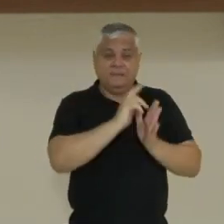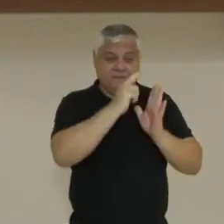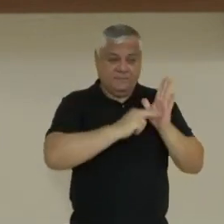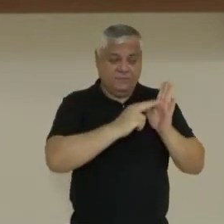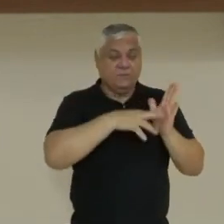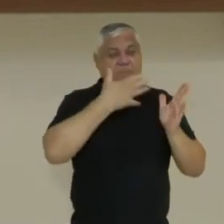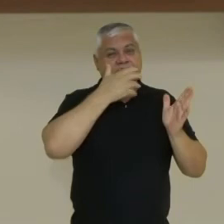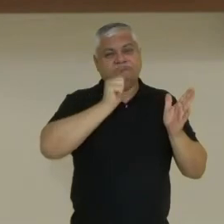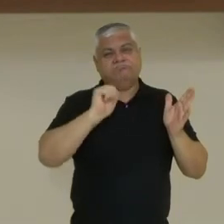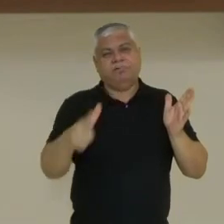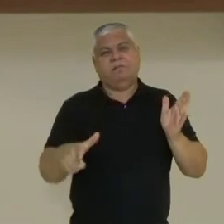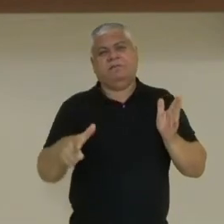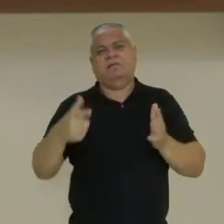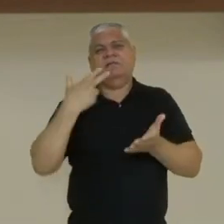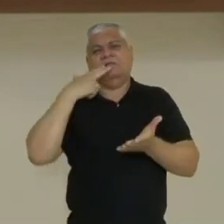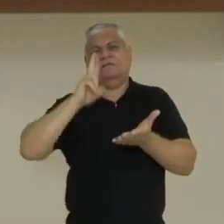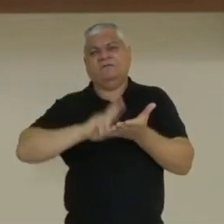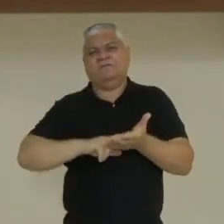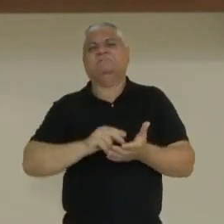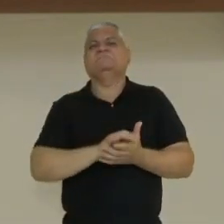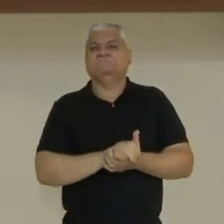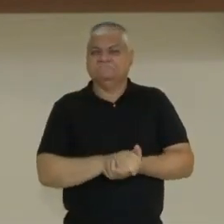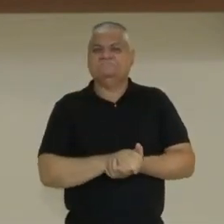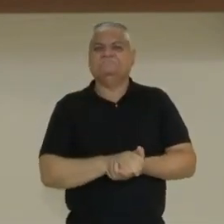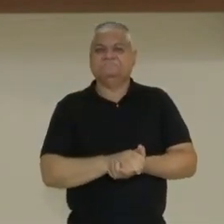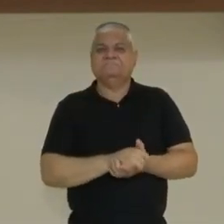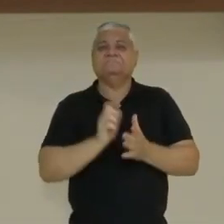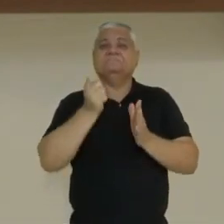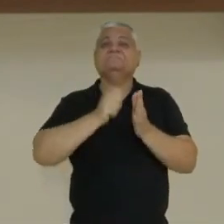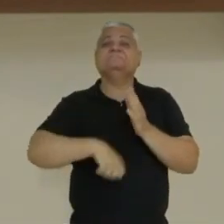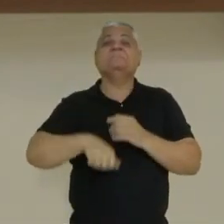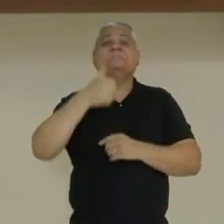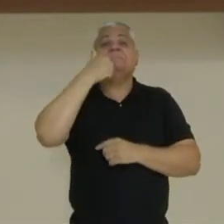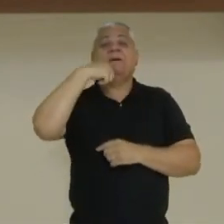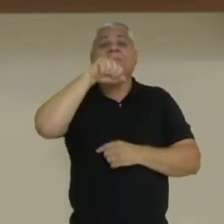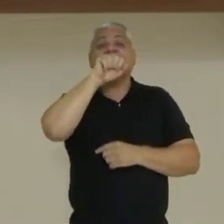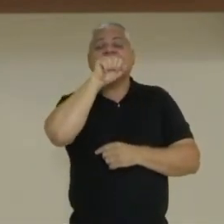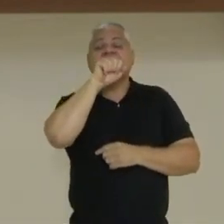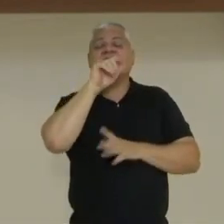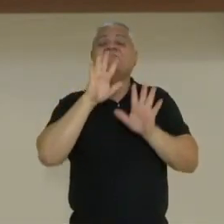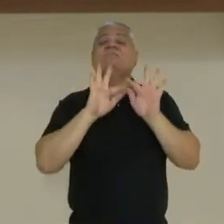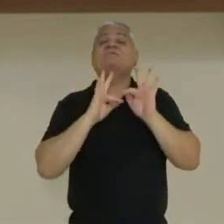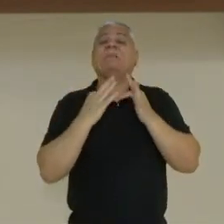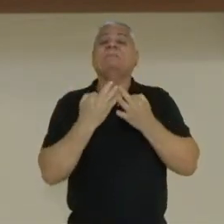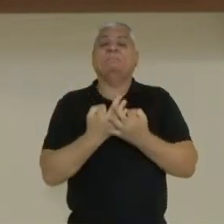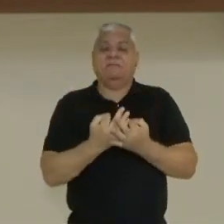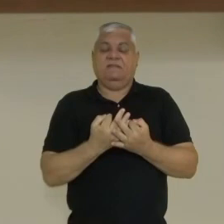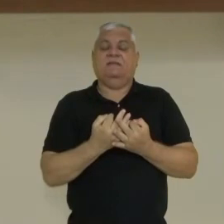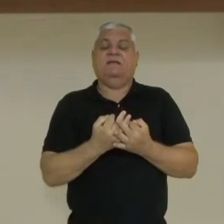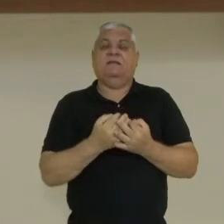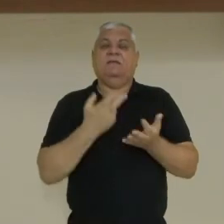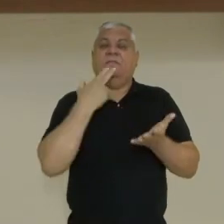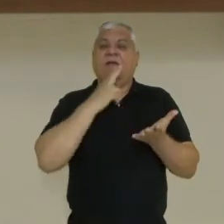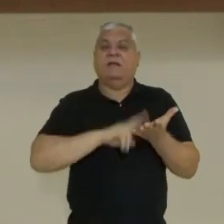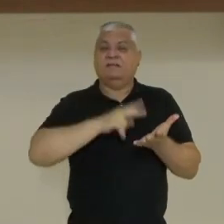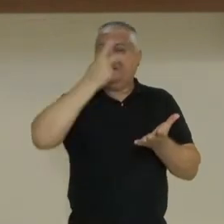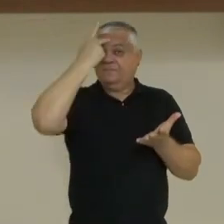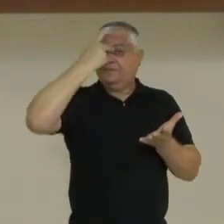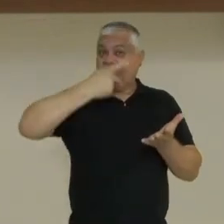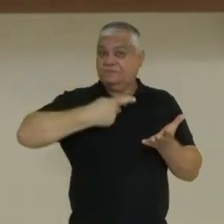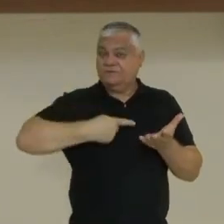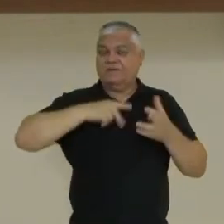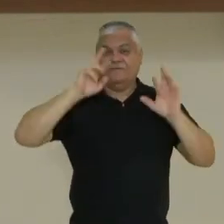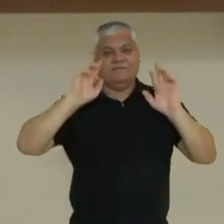do que escrever. E assina como sua mãe, porque é uma carta o quê? Familiar, uma carta pessoal. Já é uma